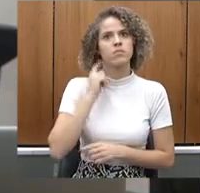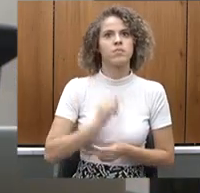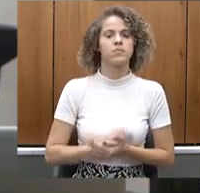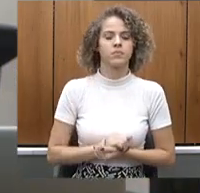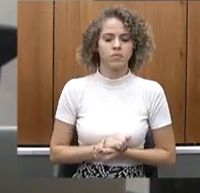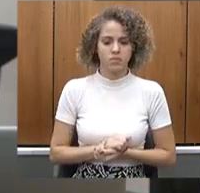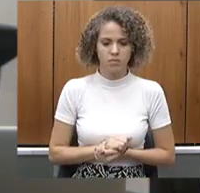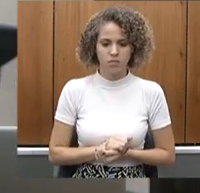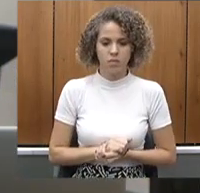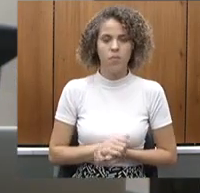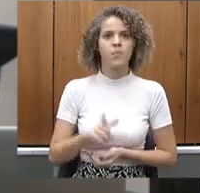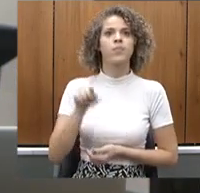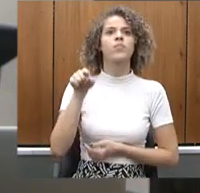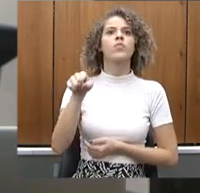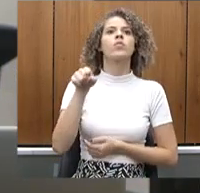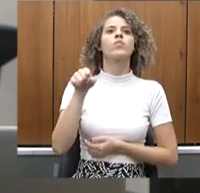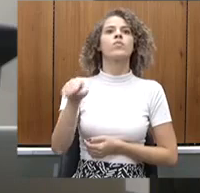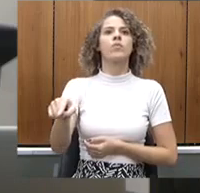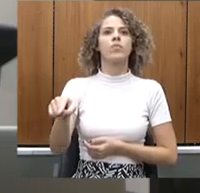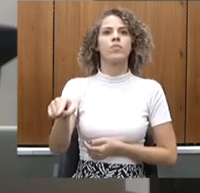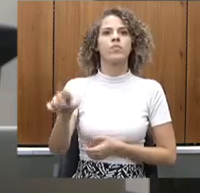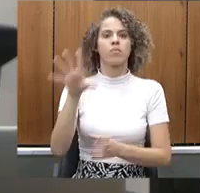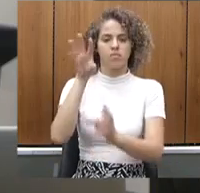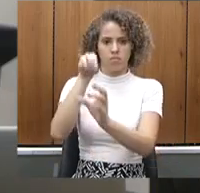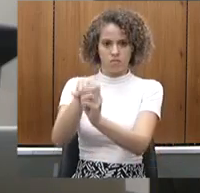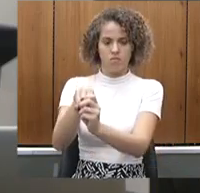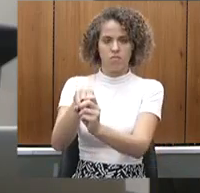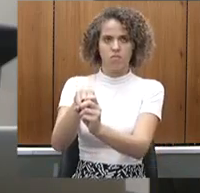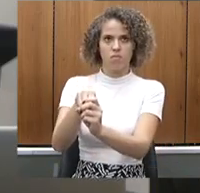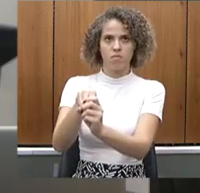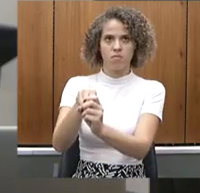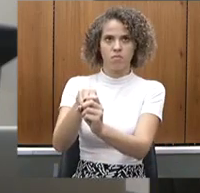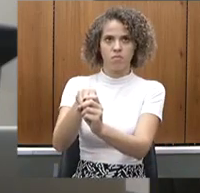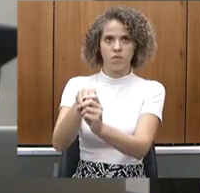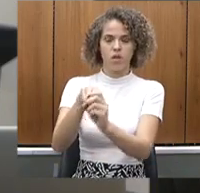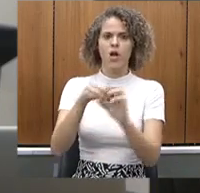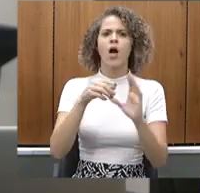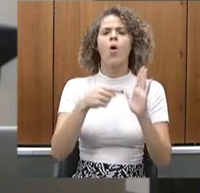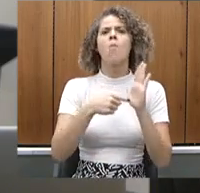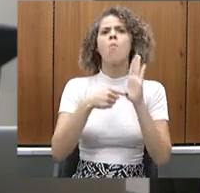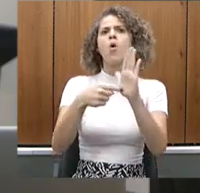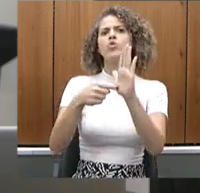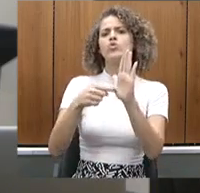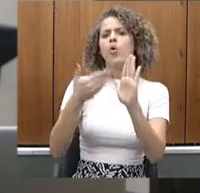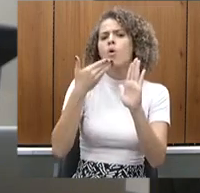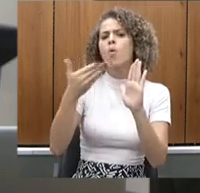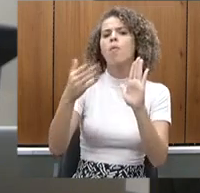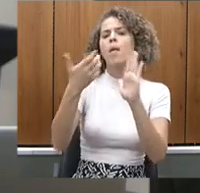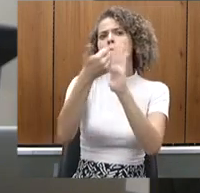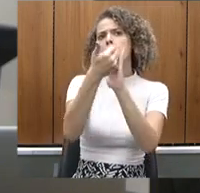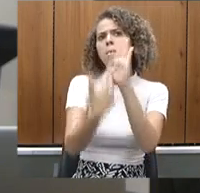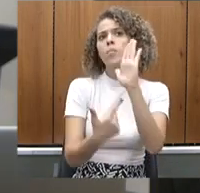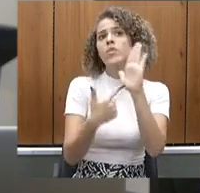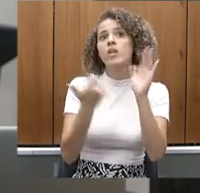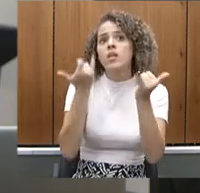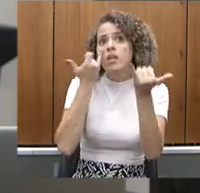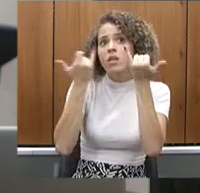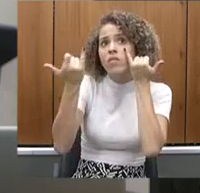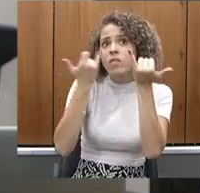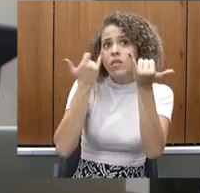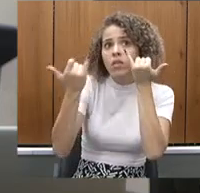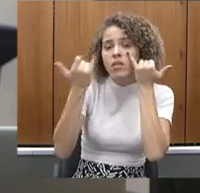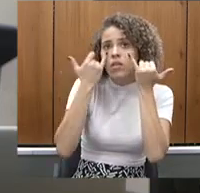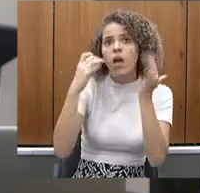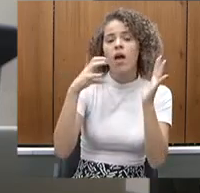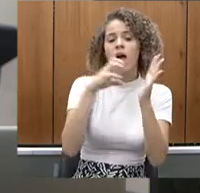a questão Deputado João Leite vossa excelência focou aqui no pedido de informações sobre o banco de